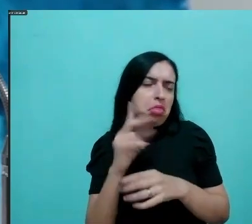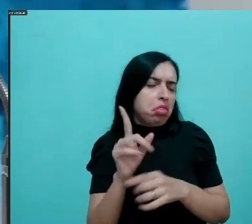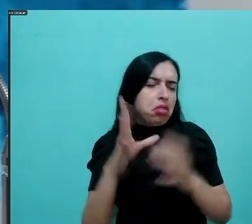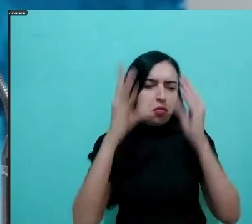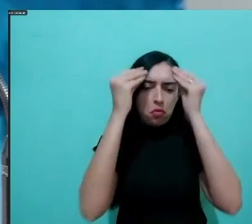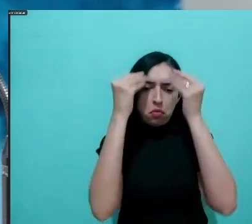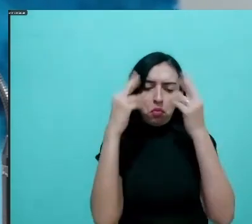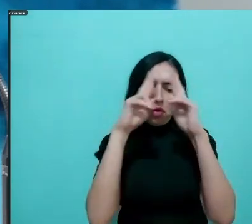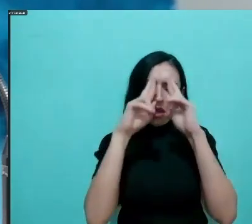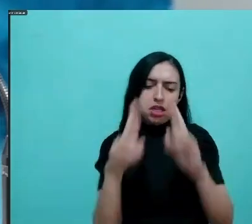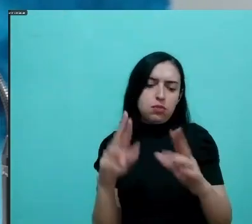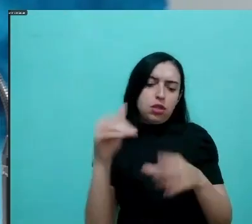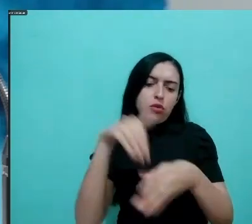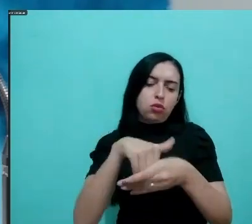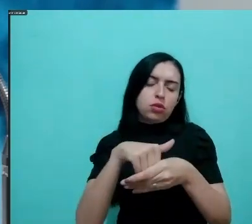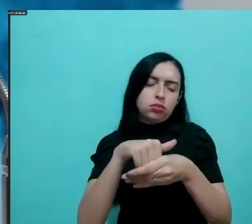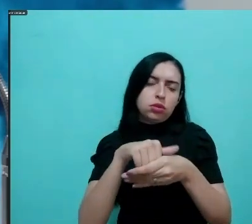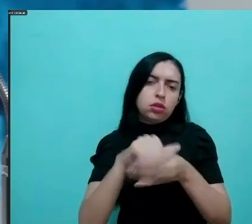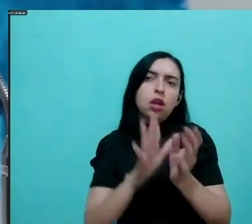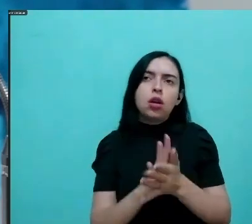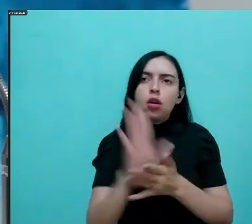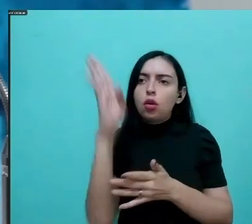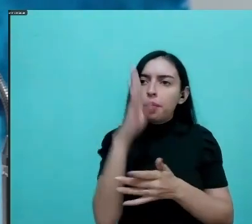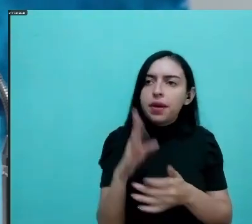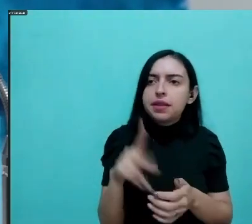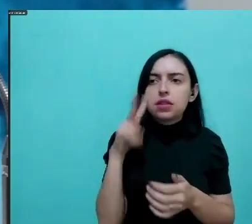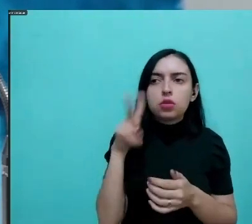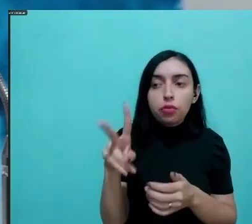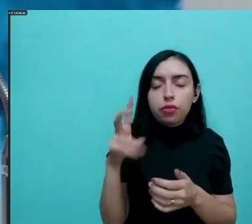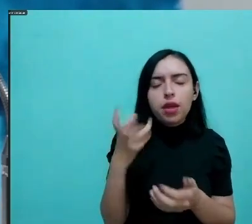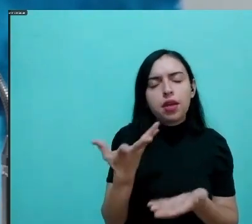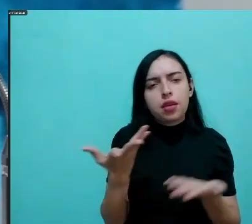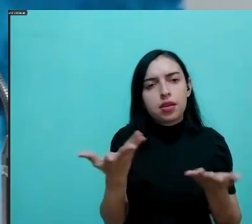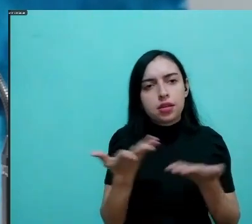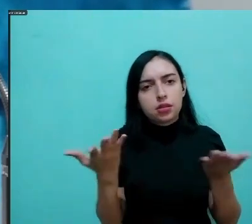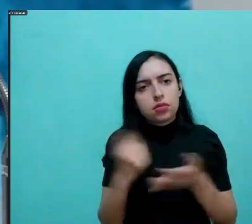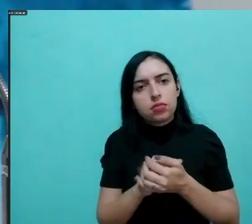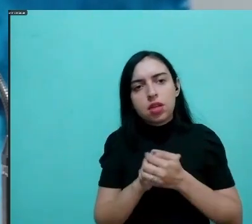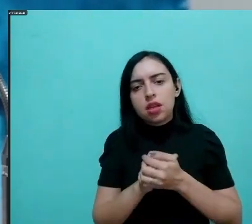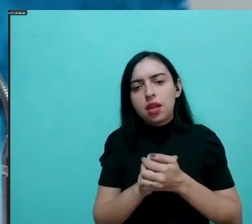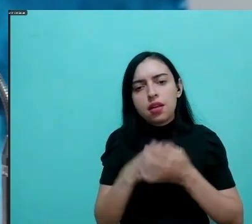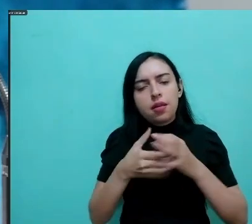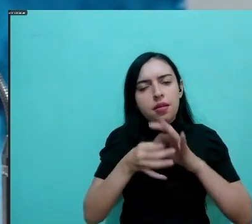acontecer, o Brasil está vendo isso, e isso é pregado abertamente